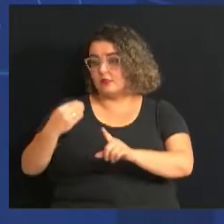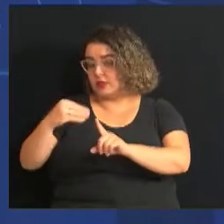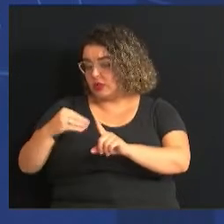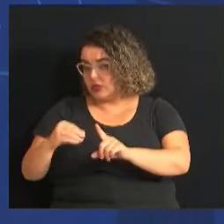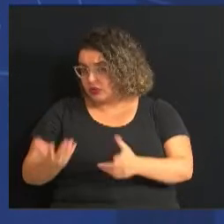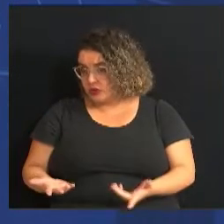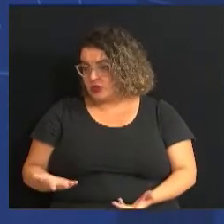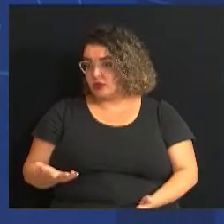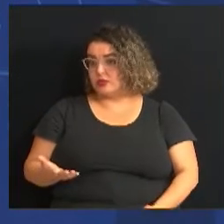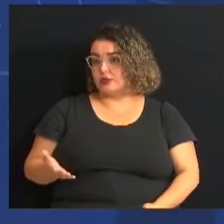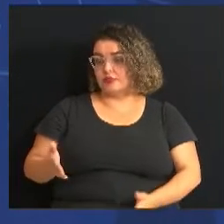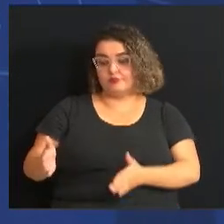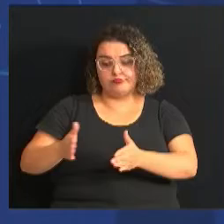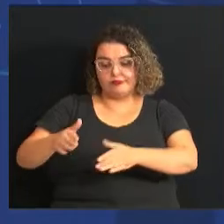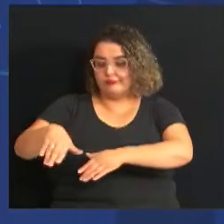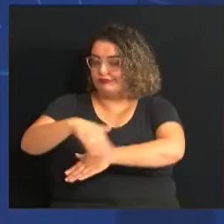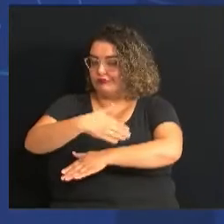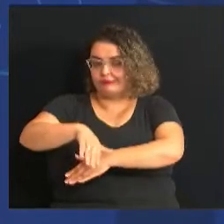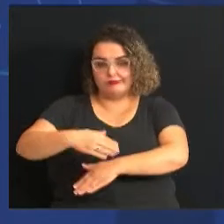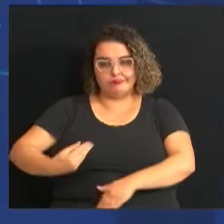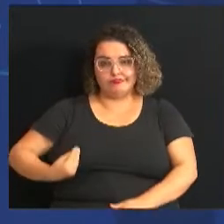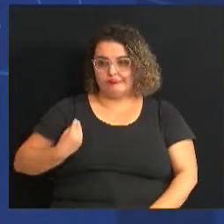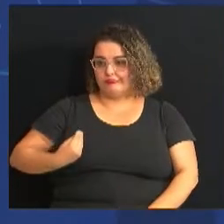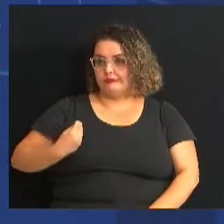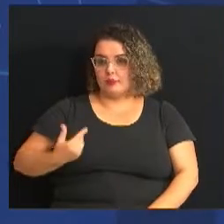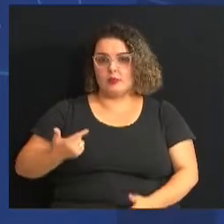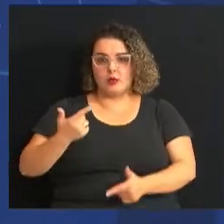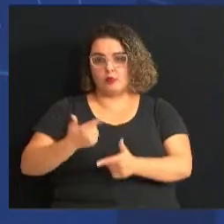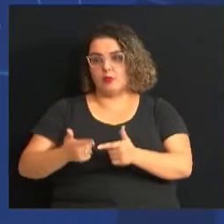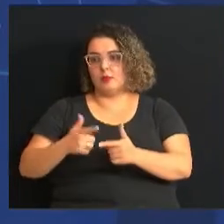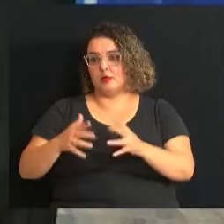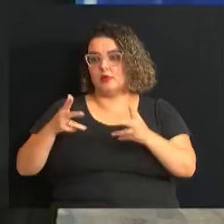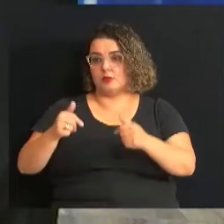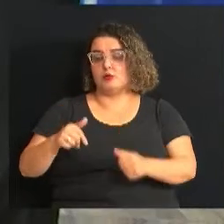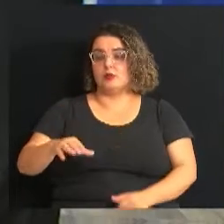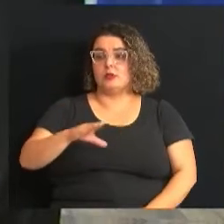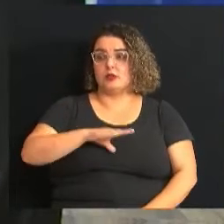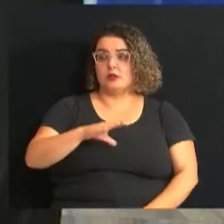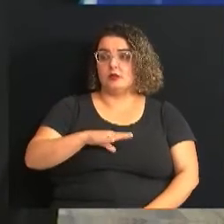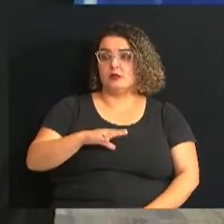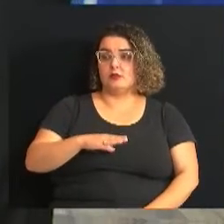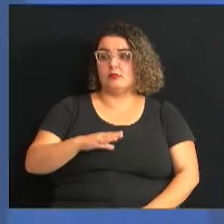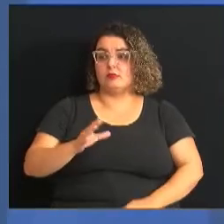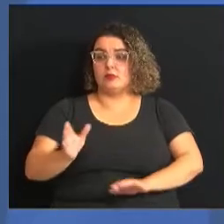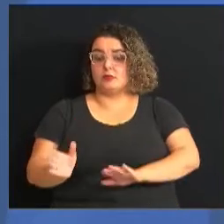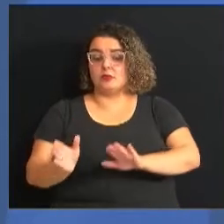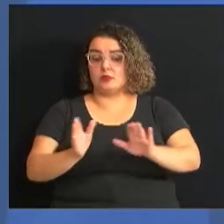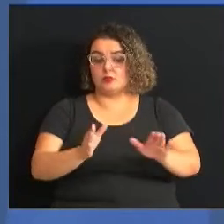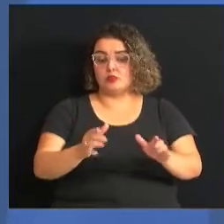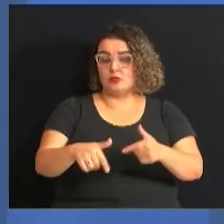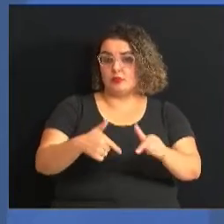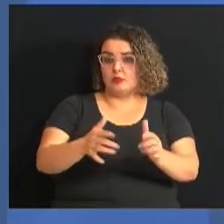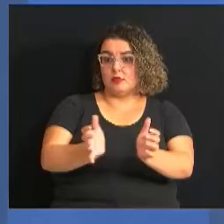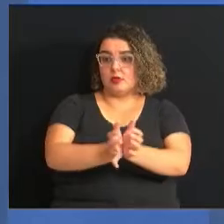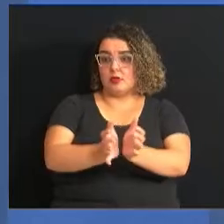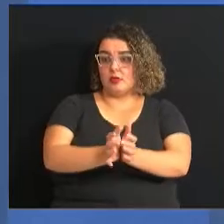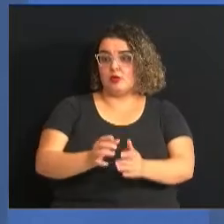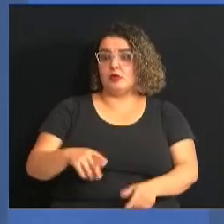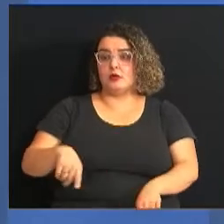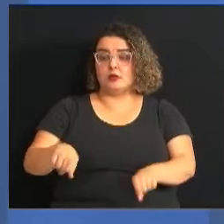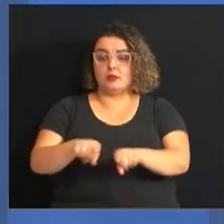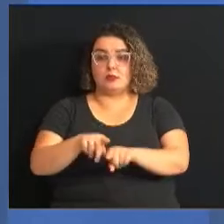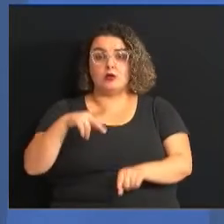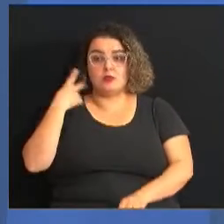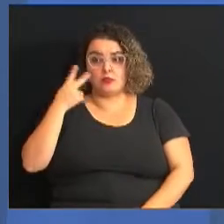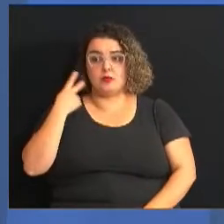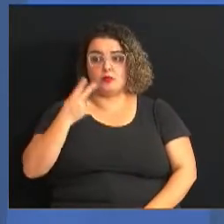ficando em situação de rua e geram um problema para toda a cidade. A gente vai sair um pouquinho do trabalho das comissões, porque além disso, o vereador, ele é